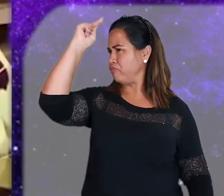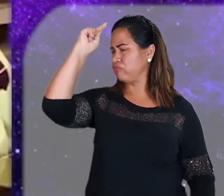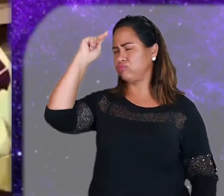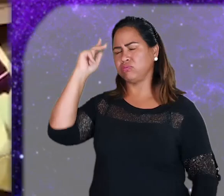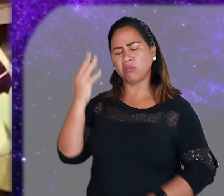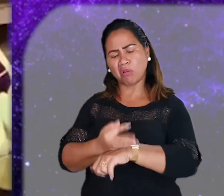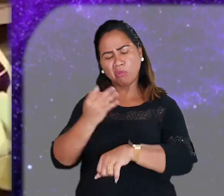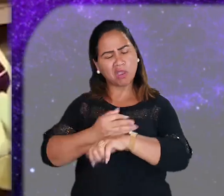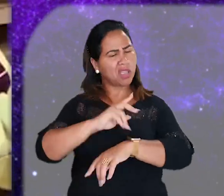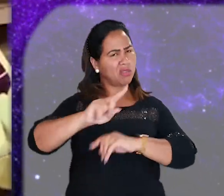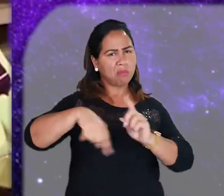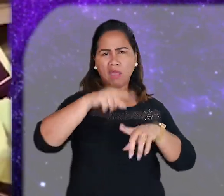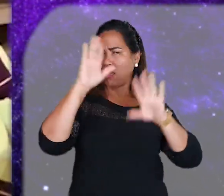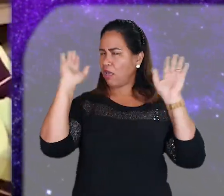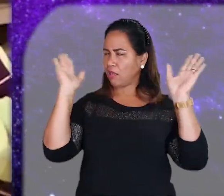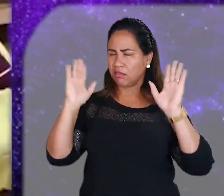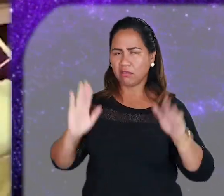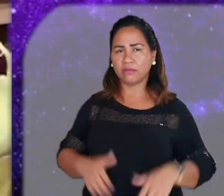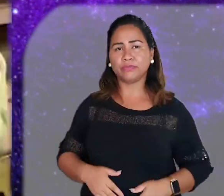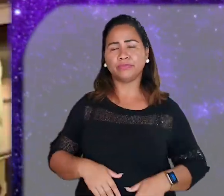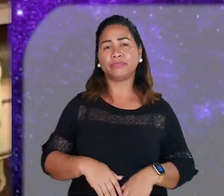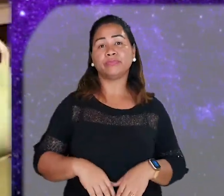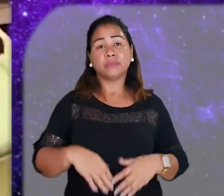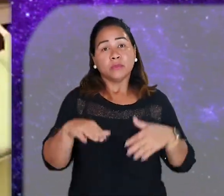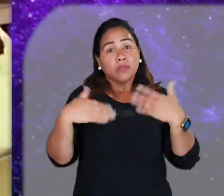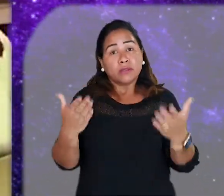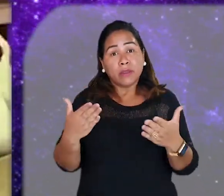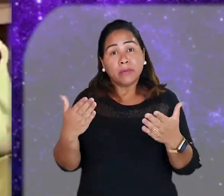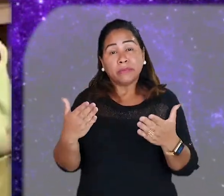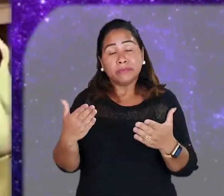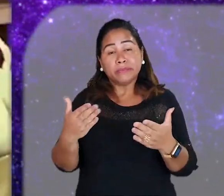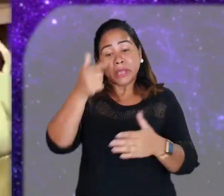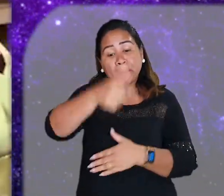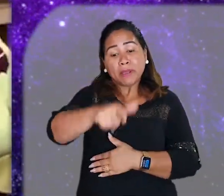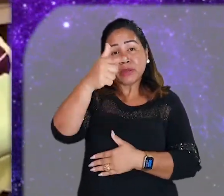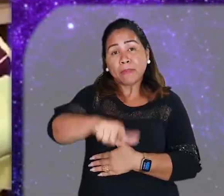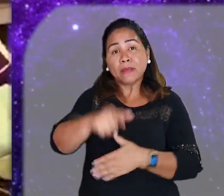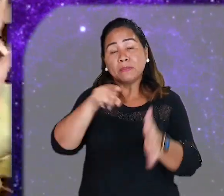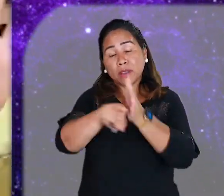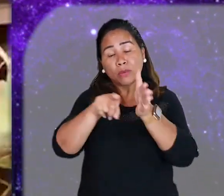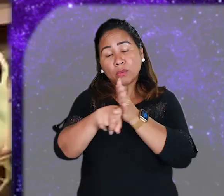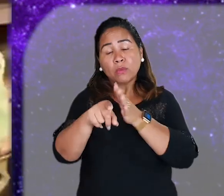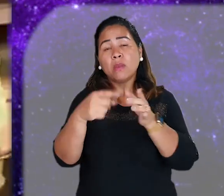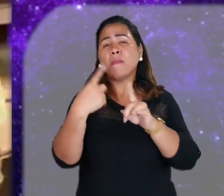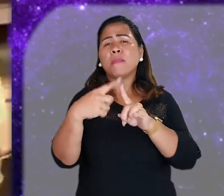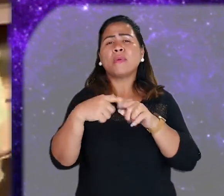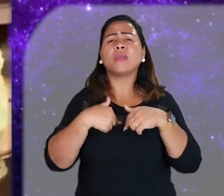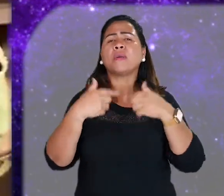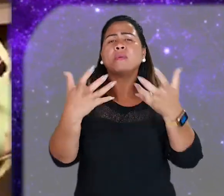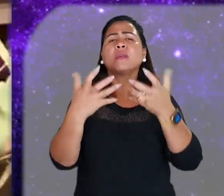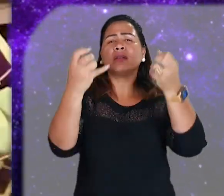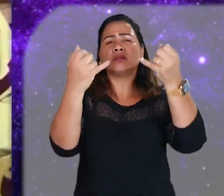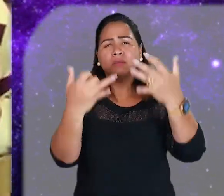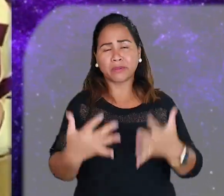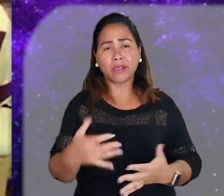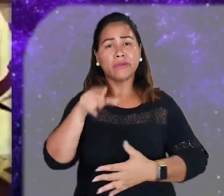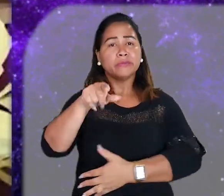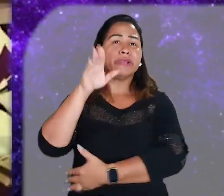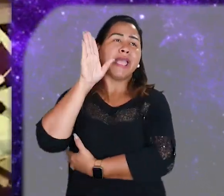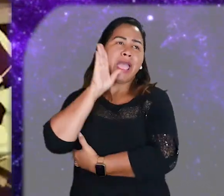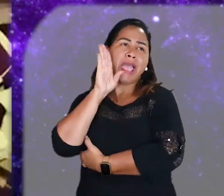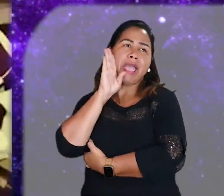pariu não aguento mais isso ela foi mal humorada com você e você onde eu quero chegar